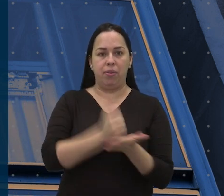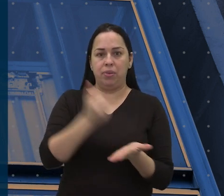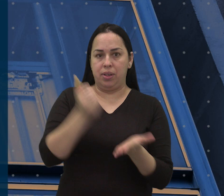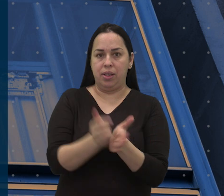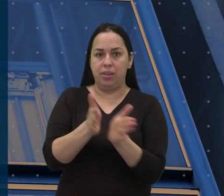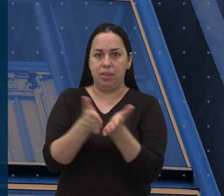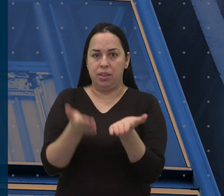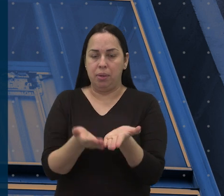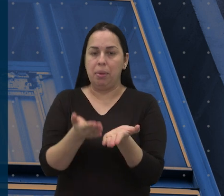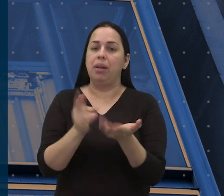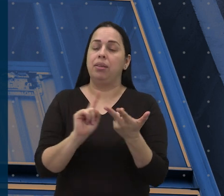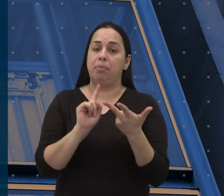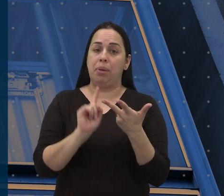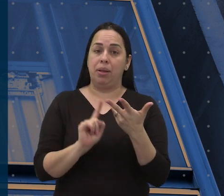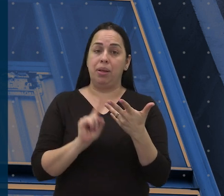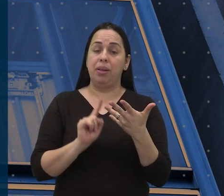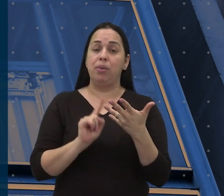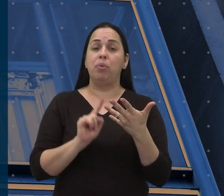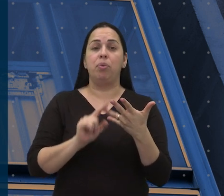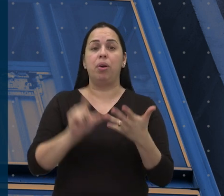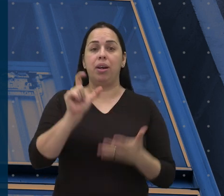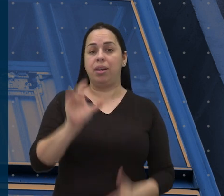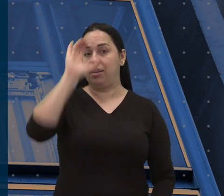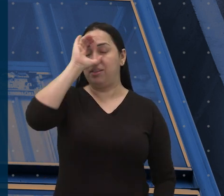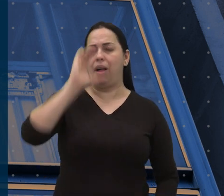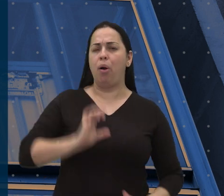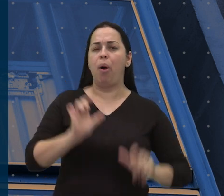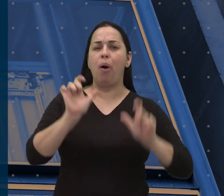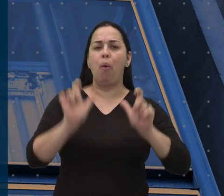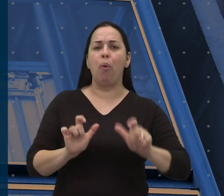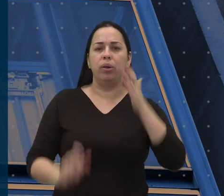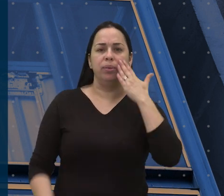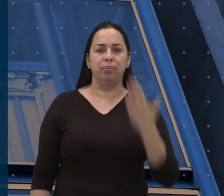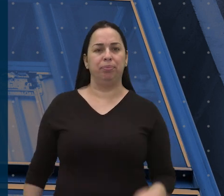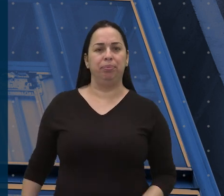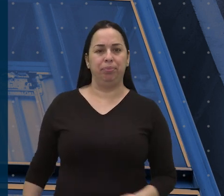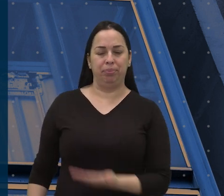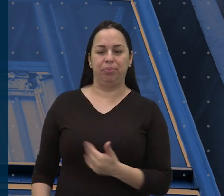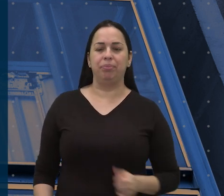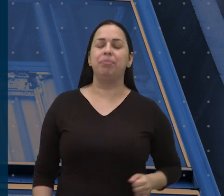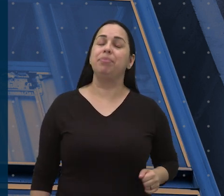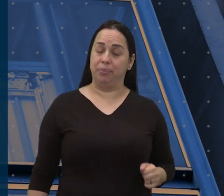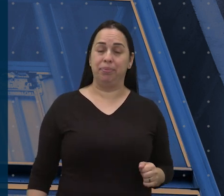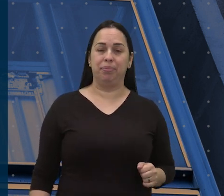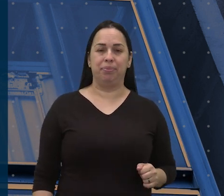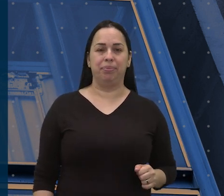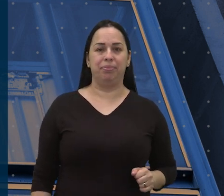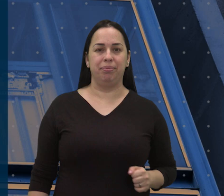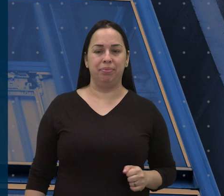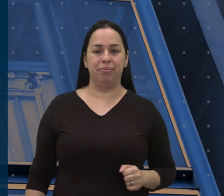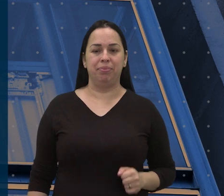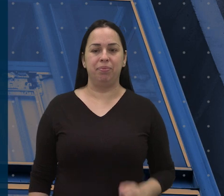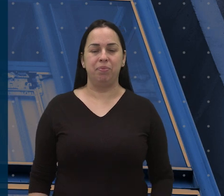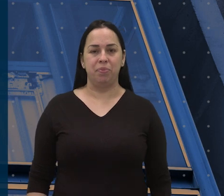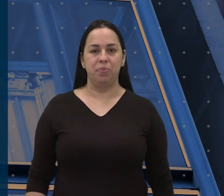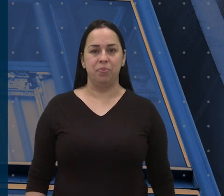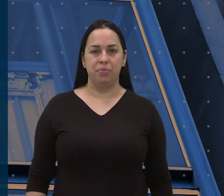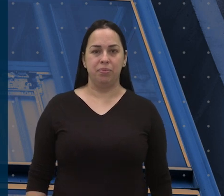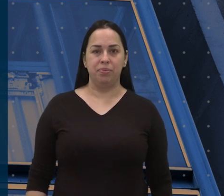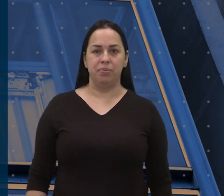de trabalho e o cartão cidadão. O PAT fica na Praça Afonso Pena, número 175, no centro.